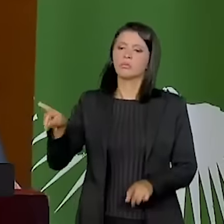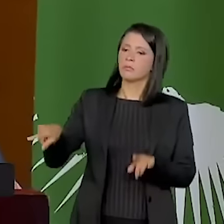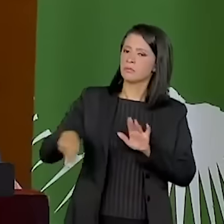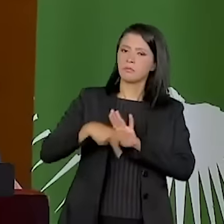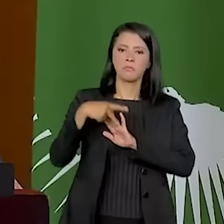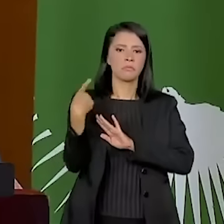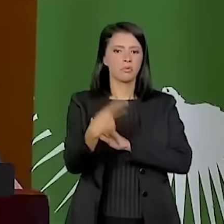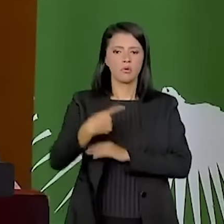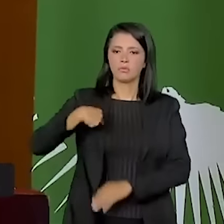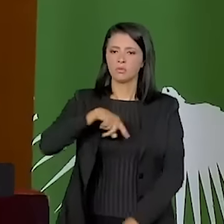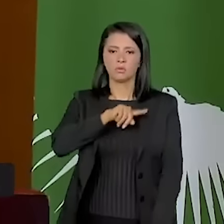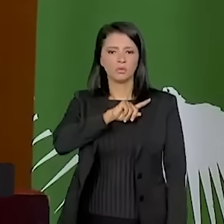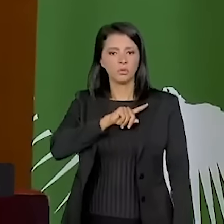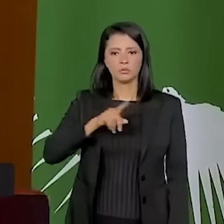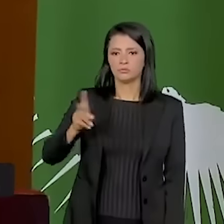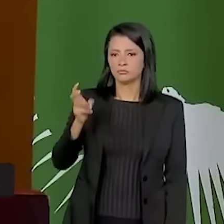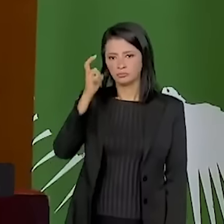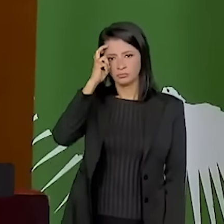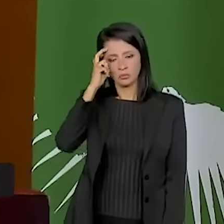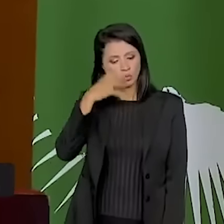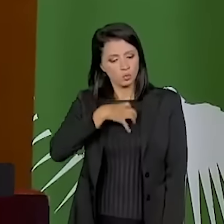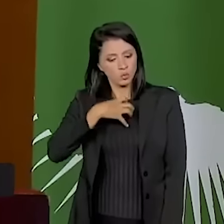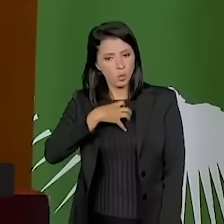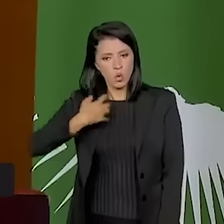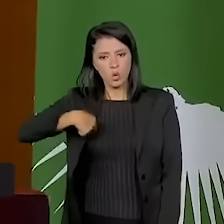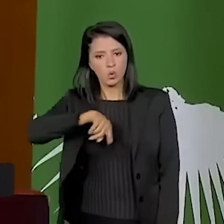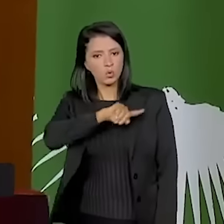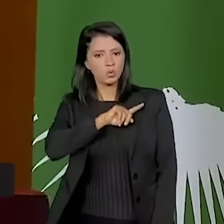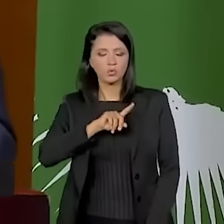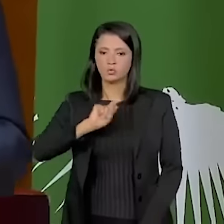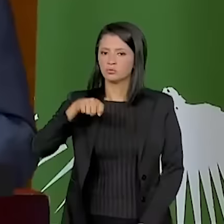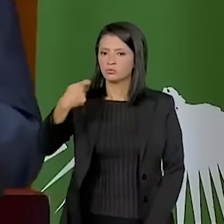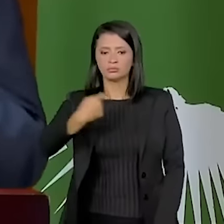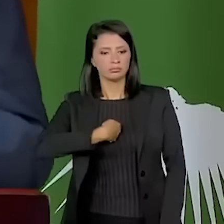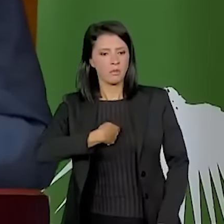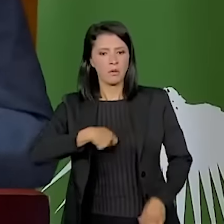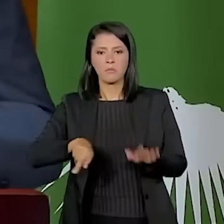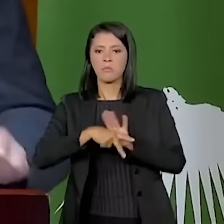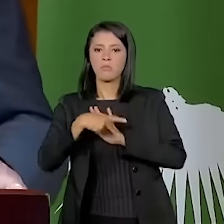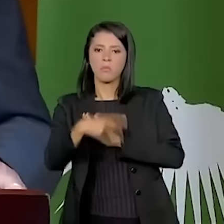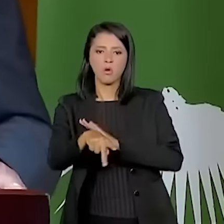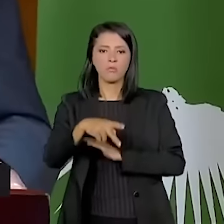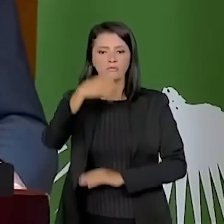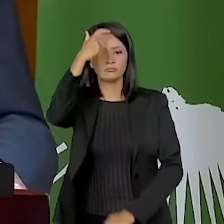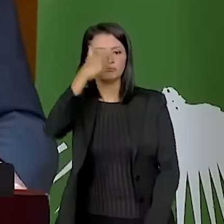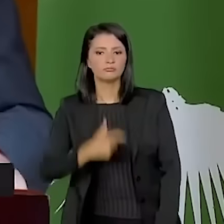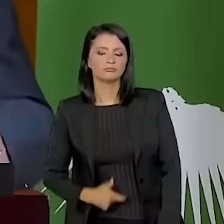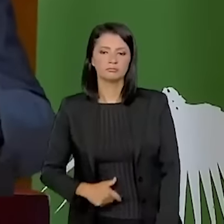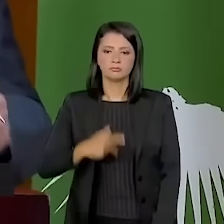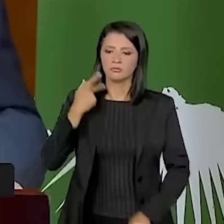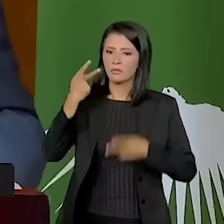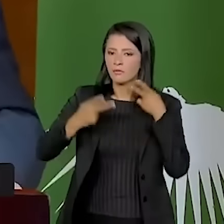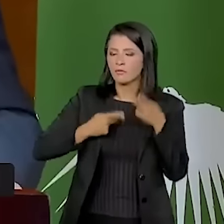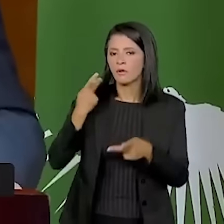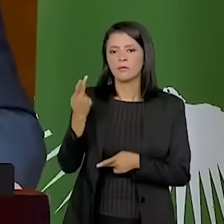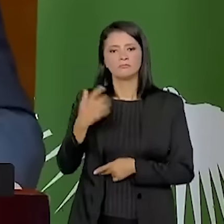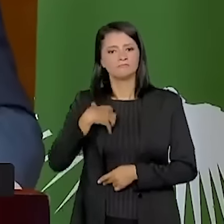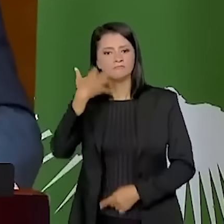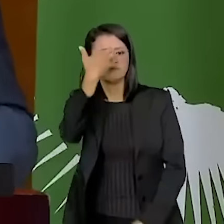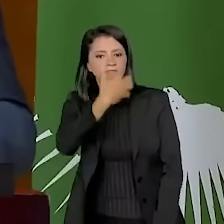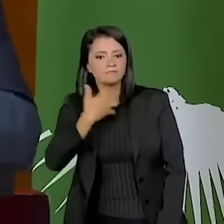cultura, faz parte do nosso jeito de ser, do nosso jeito de falar, do nosso jeito de